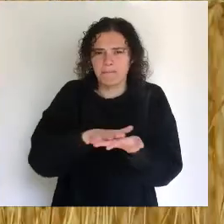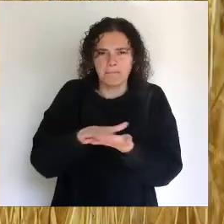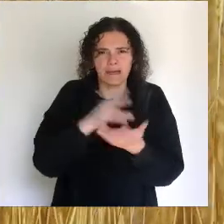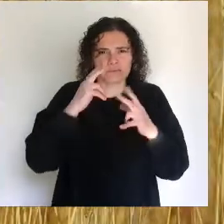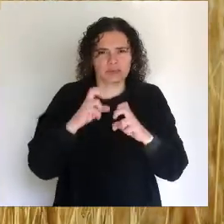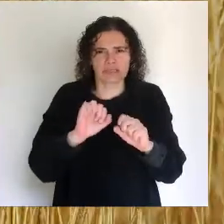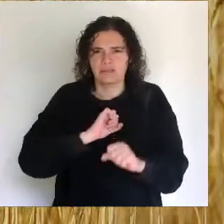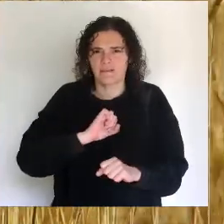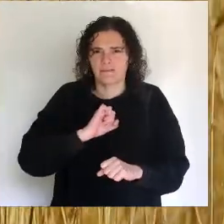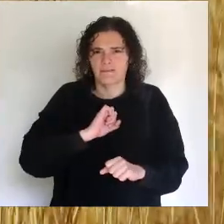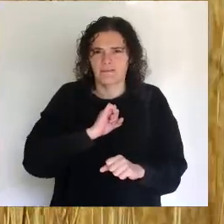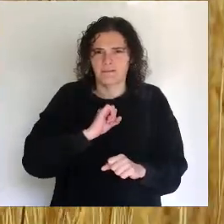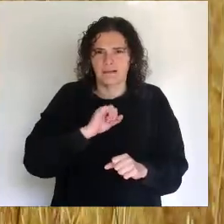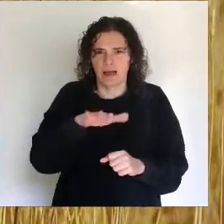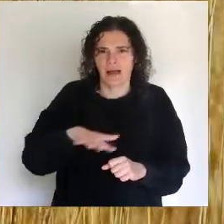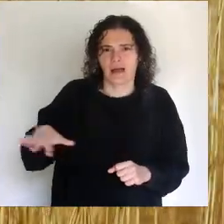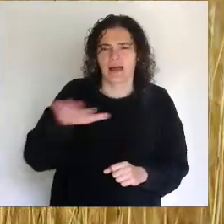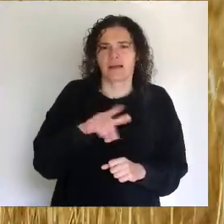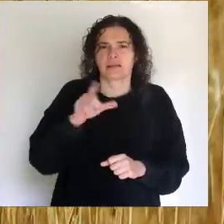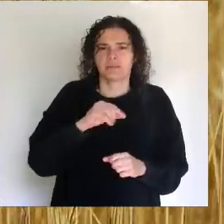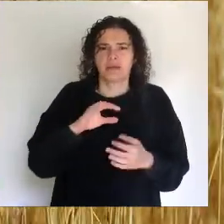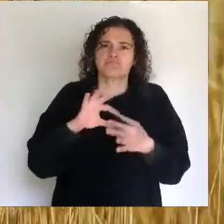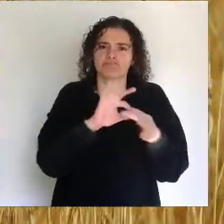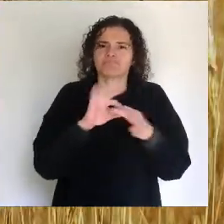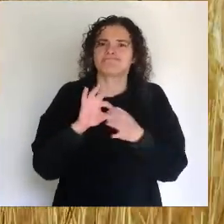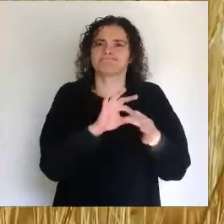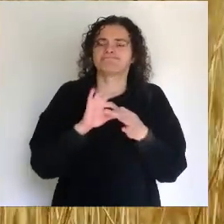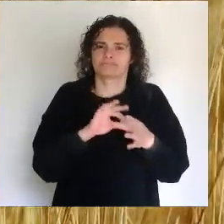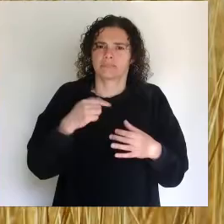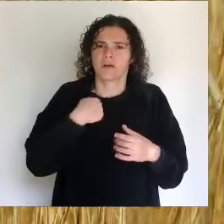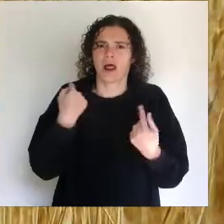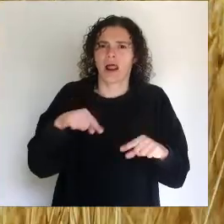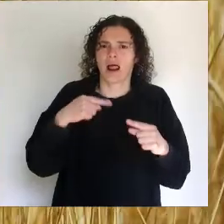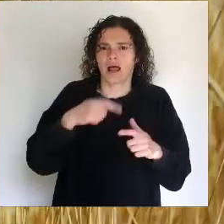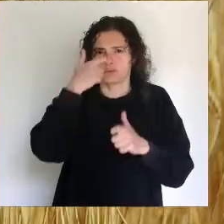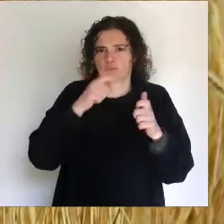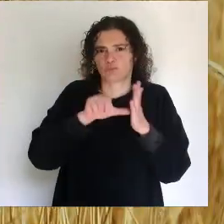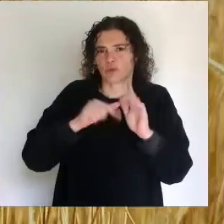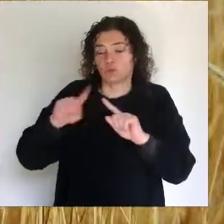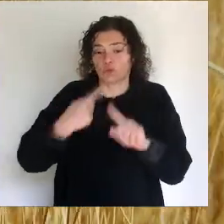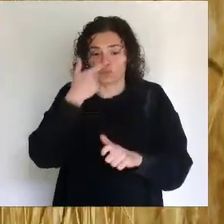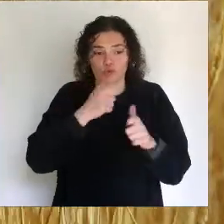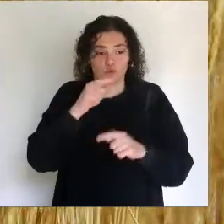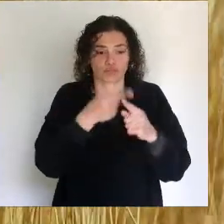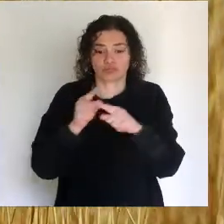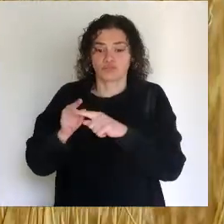da pesquisa que eu faço no terreno e das colaborações que eu vou tendo com vários outros projetos e várias outras